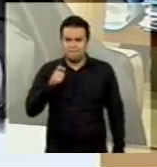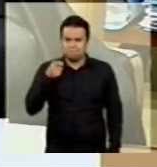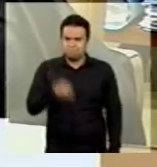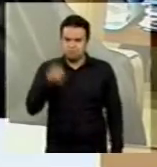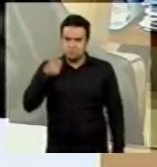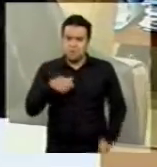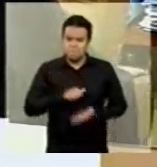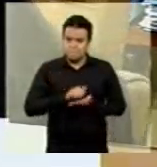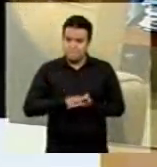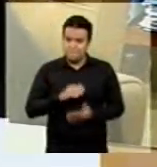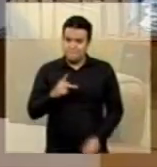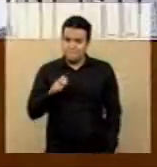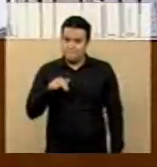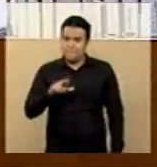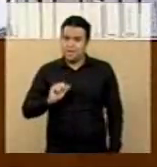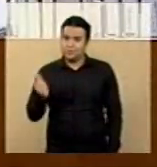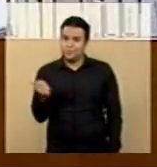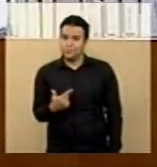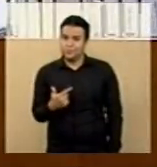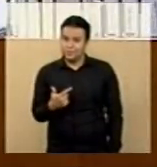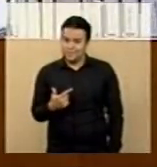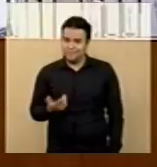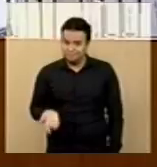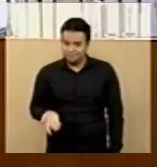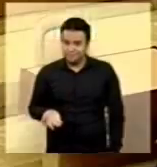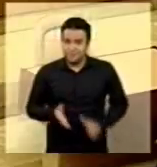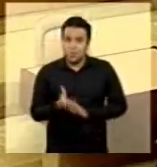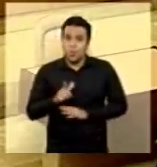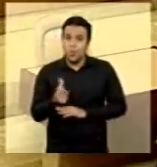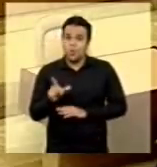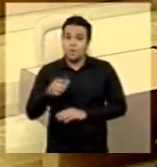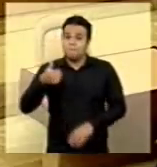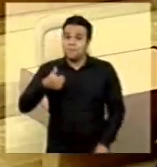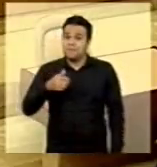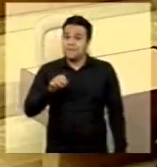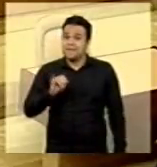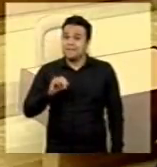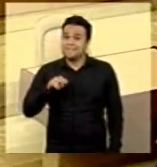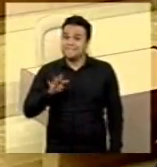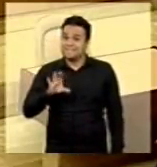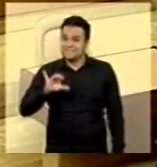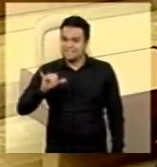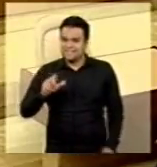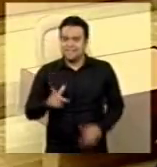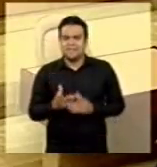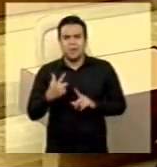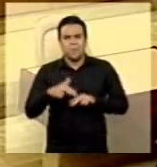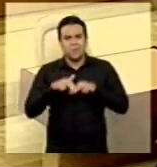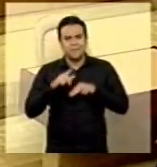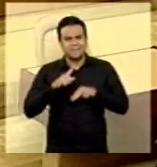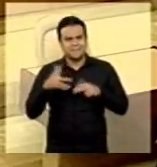penas do que os outros na primeira aplicadas instância. Na primeira instância. Portanto, há muita